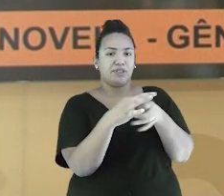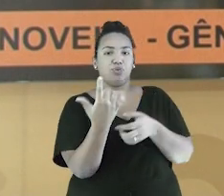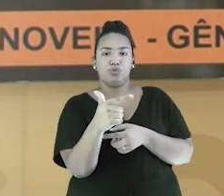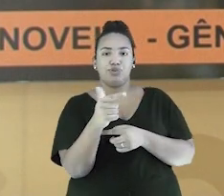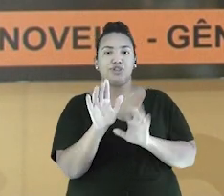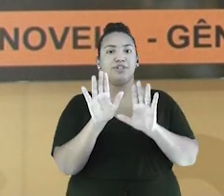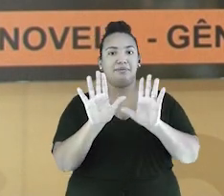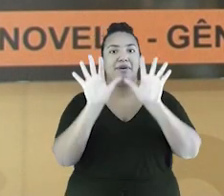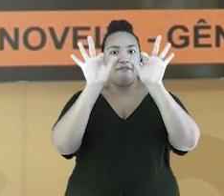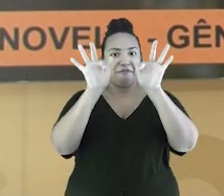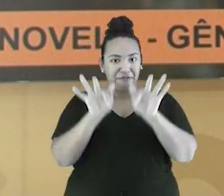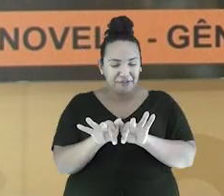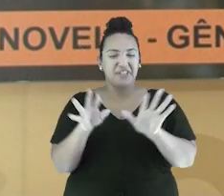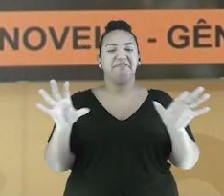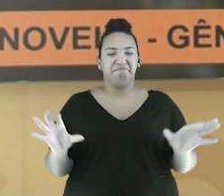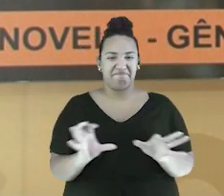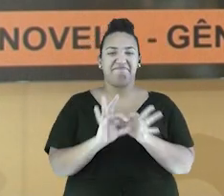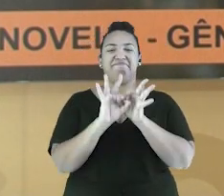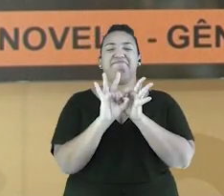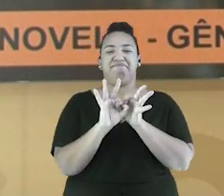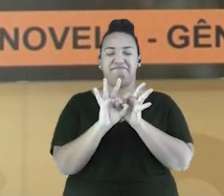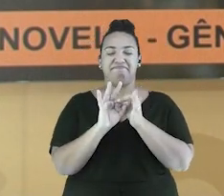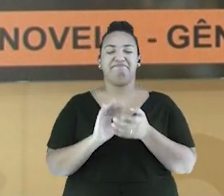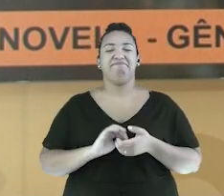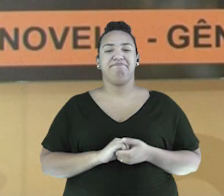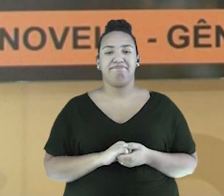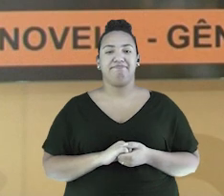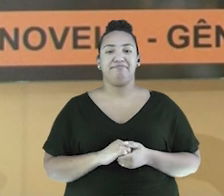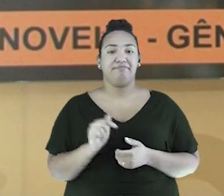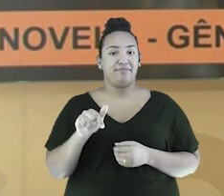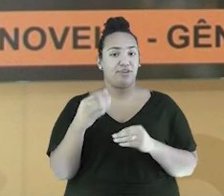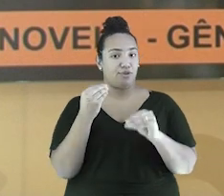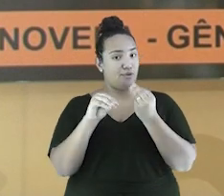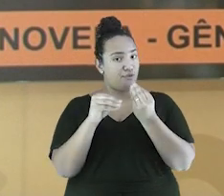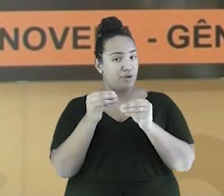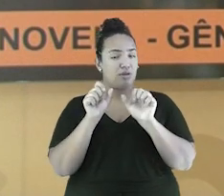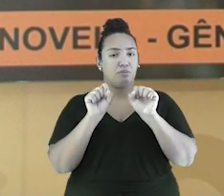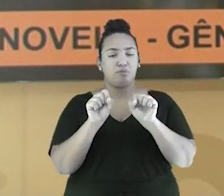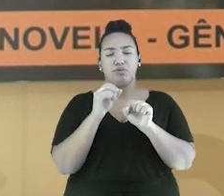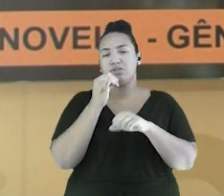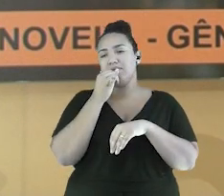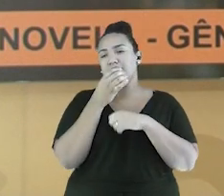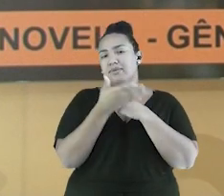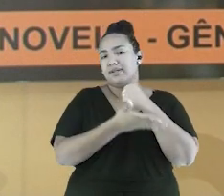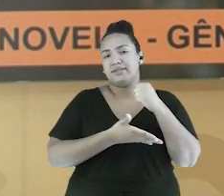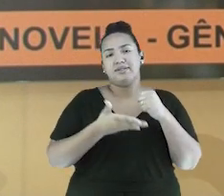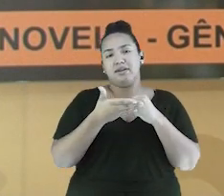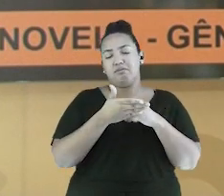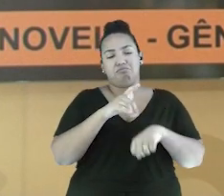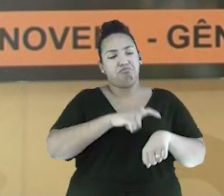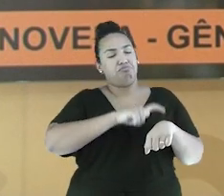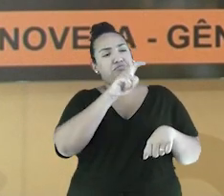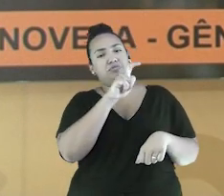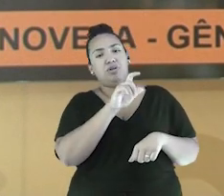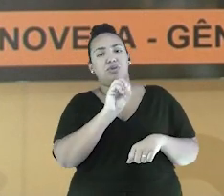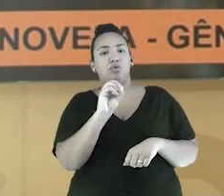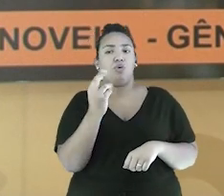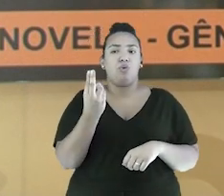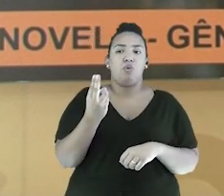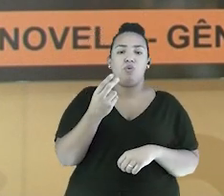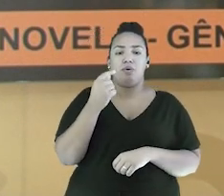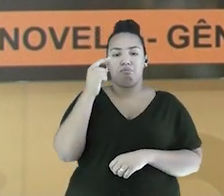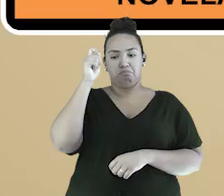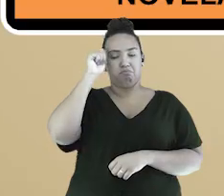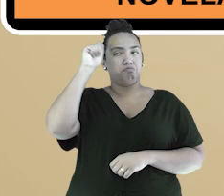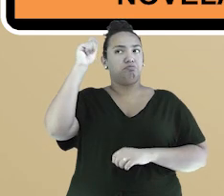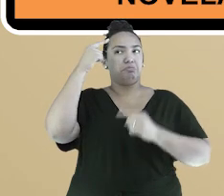conectavam. A novela poderia ser baseada em algum acontecimento real ou criada a partir da imaginação do